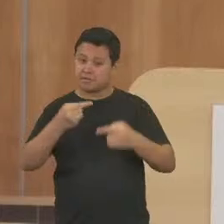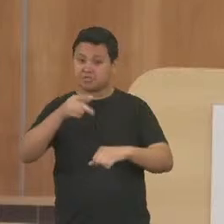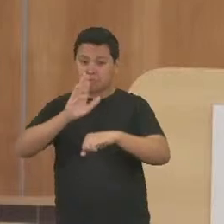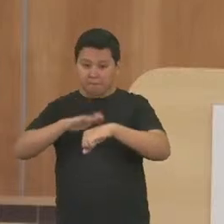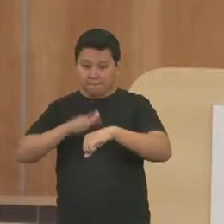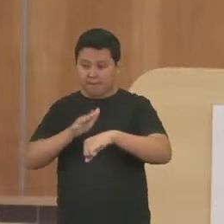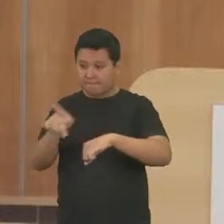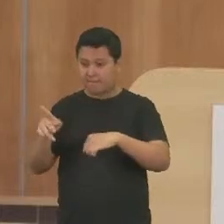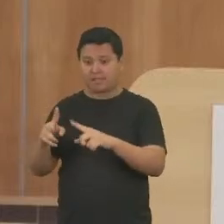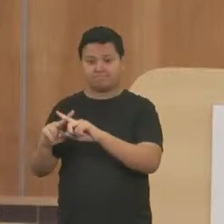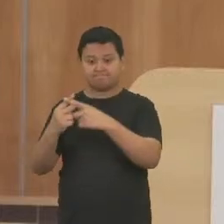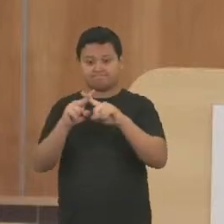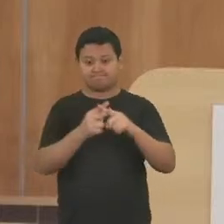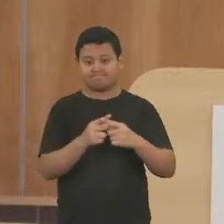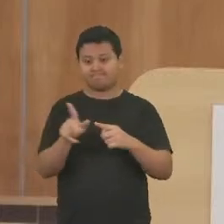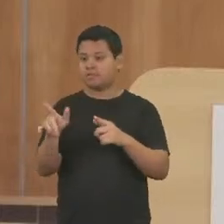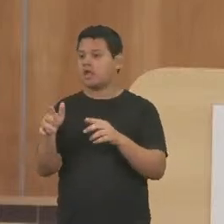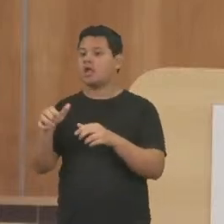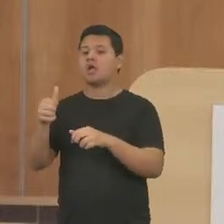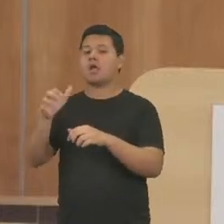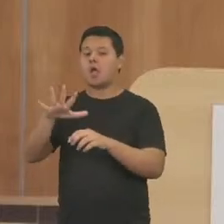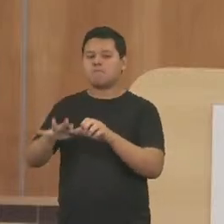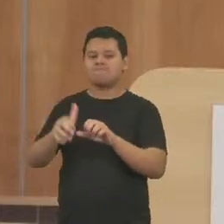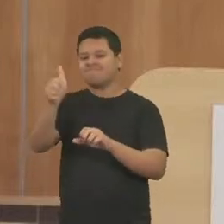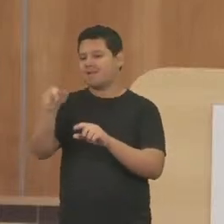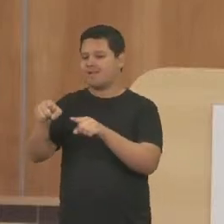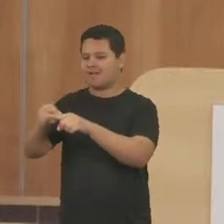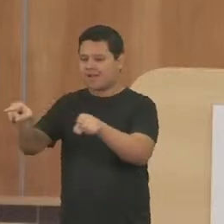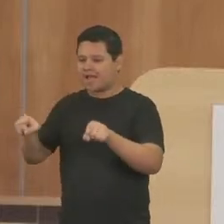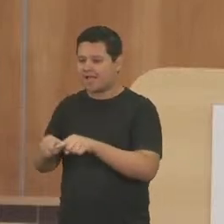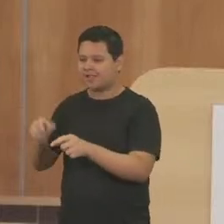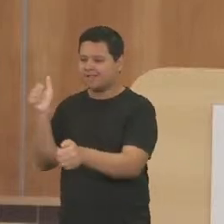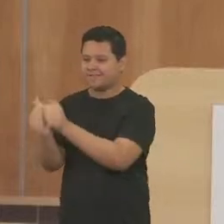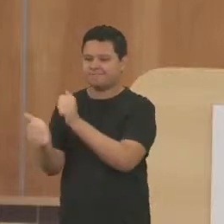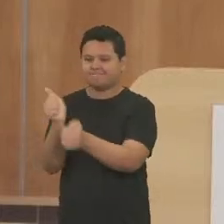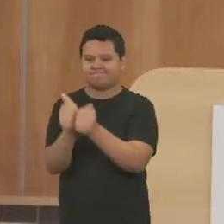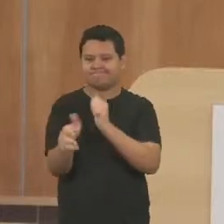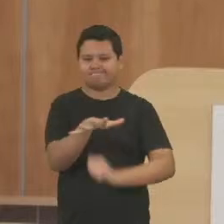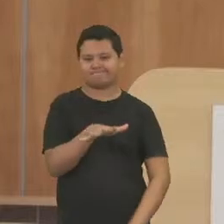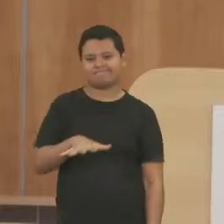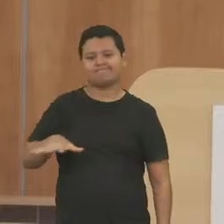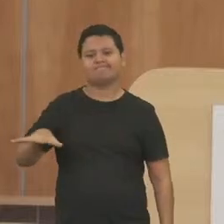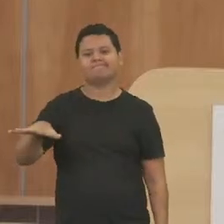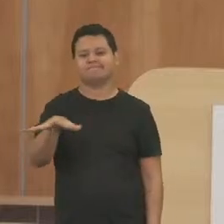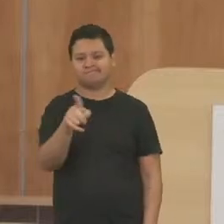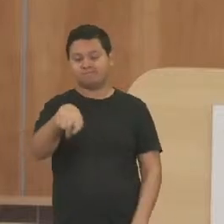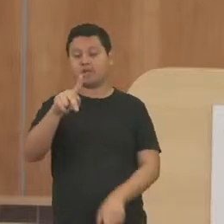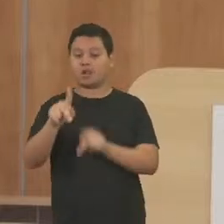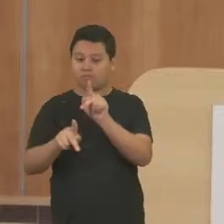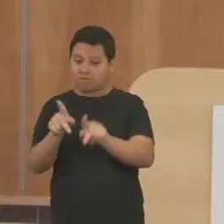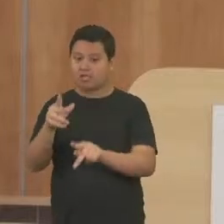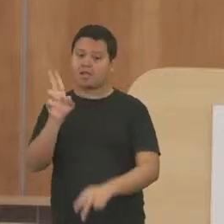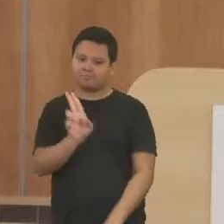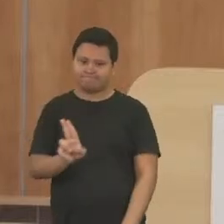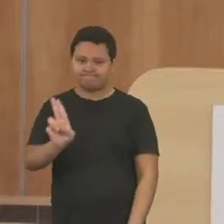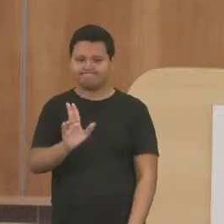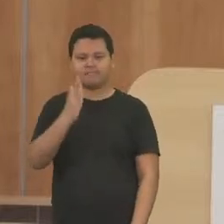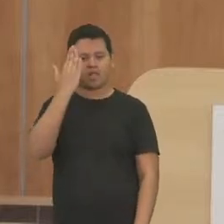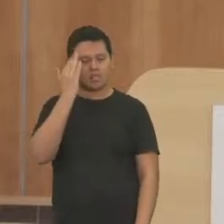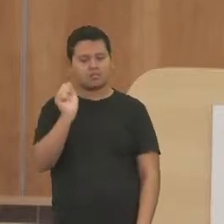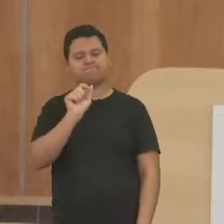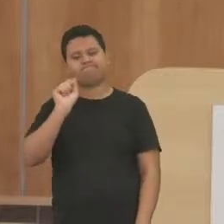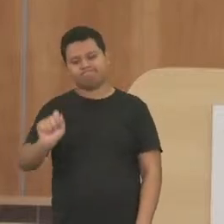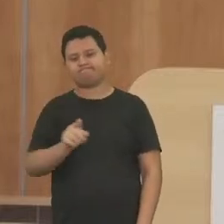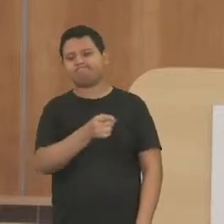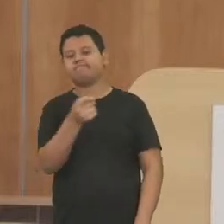de conservação desses espaços tão importantes para toda a comunidade. E a gente sabe que